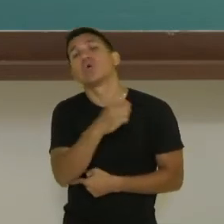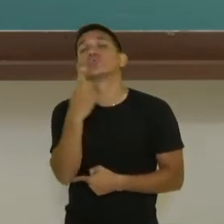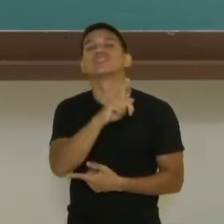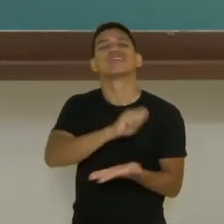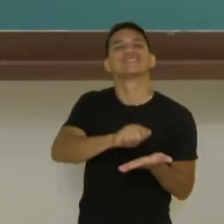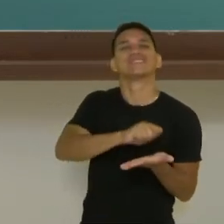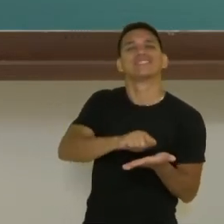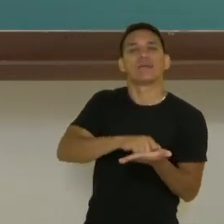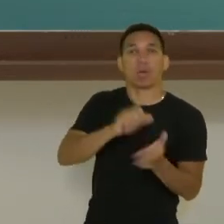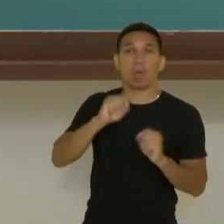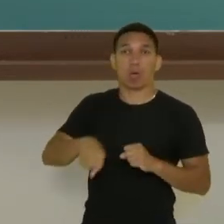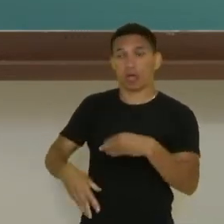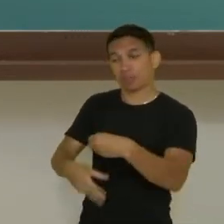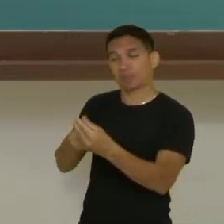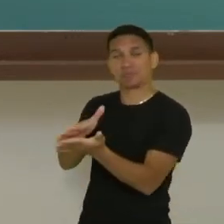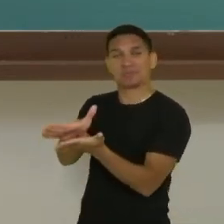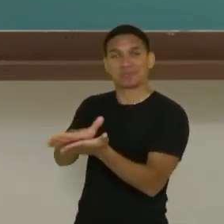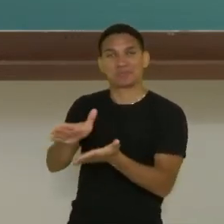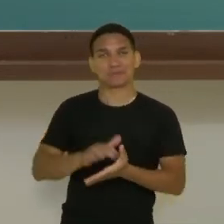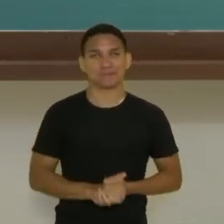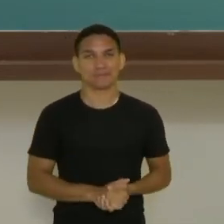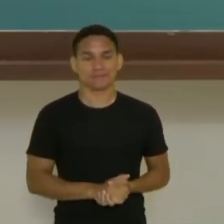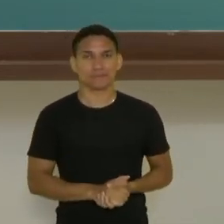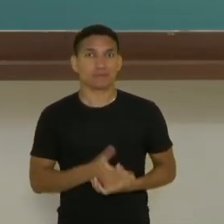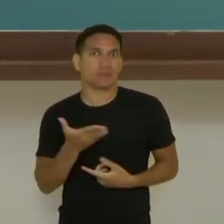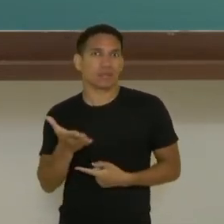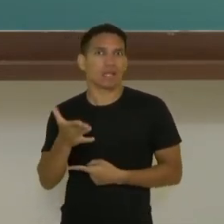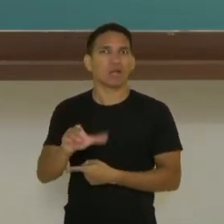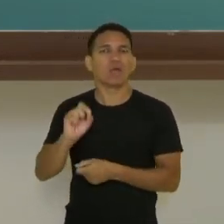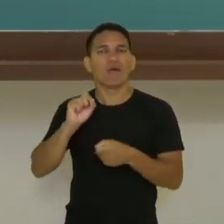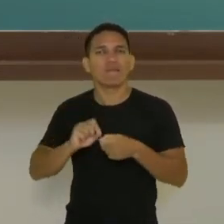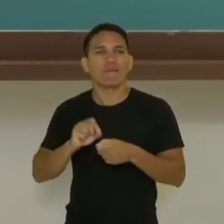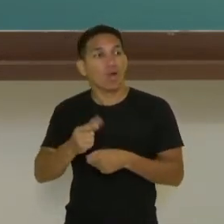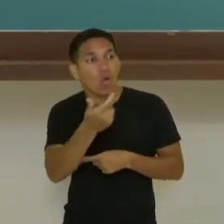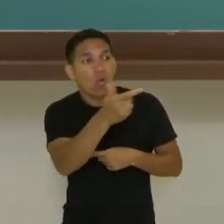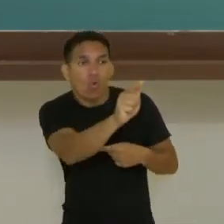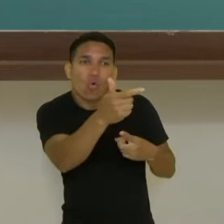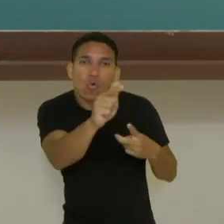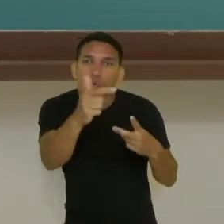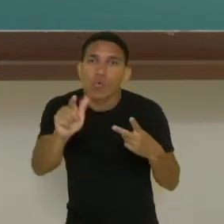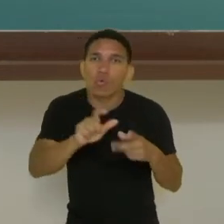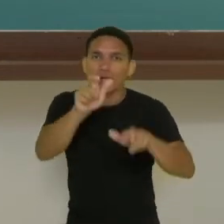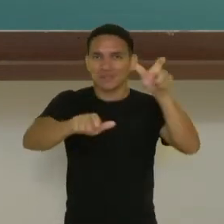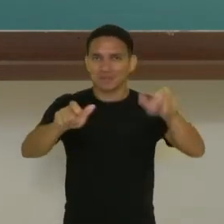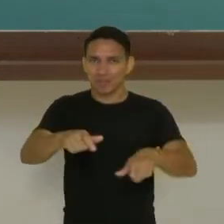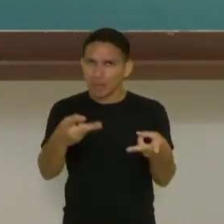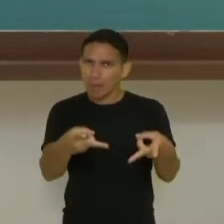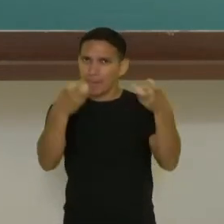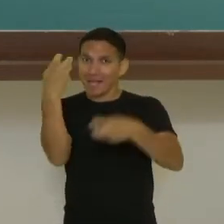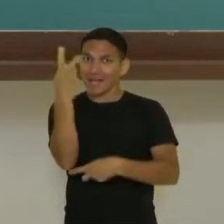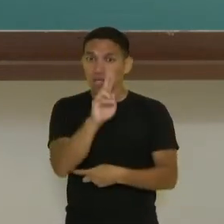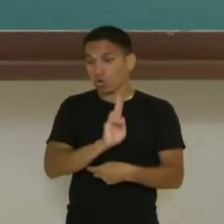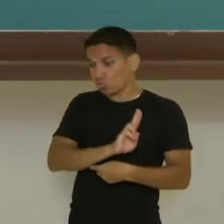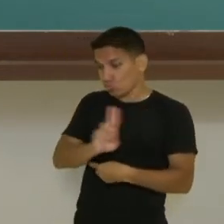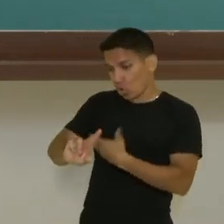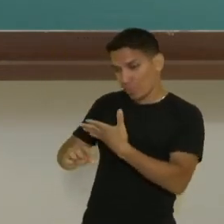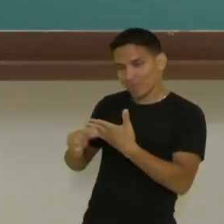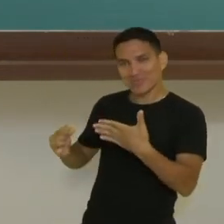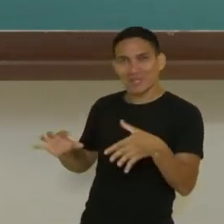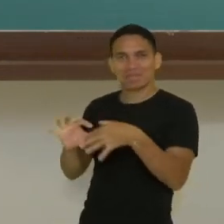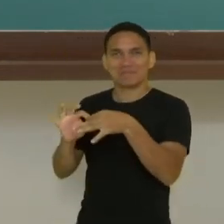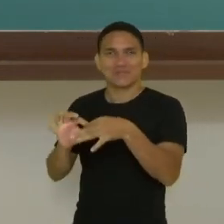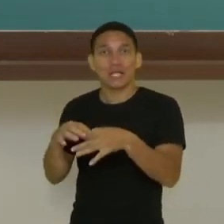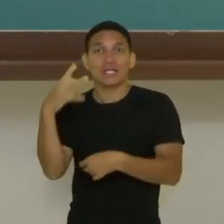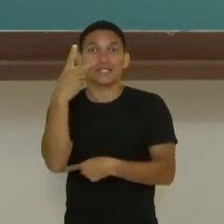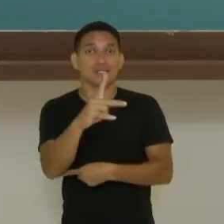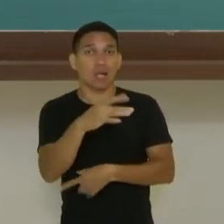escreveu, isso pode vir a ser publicado. E aí as outras pessoas vão ver o teu nome lá e a tua opinião a respeito daquele